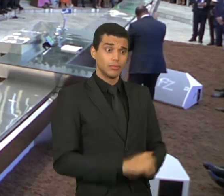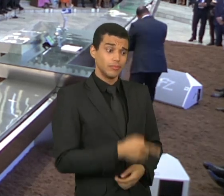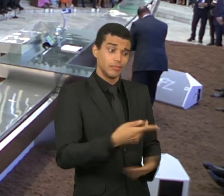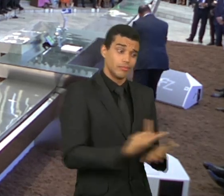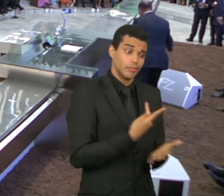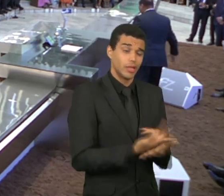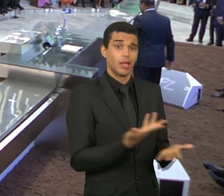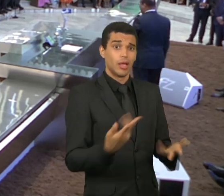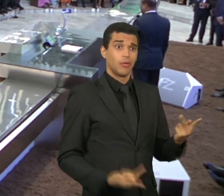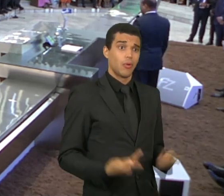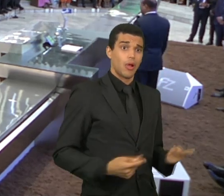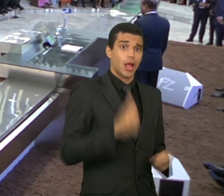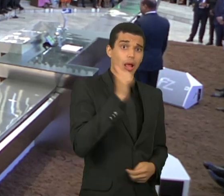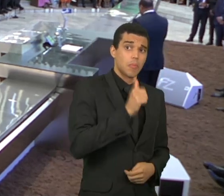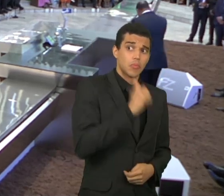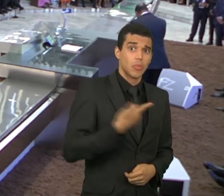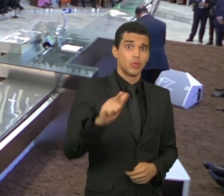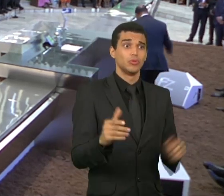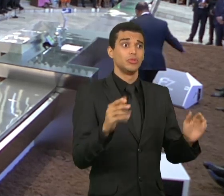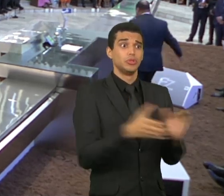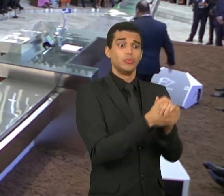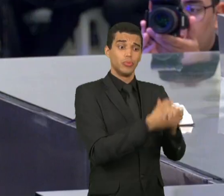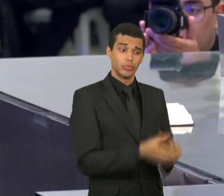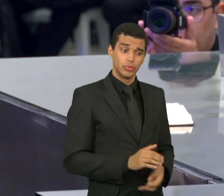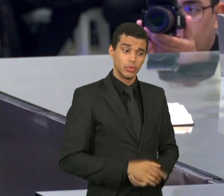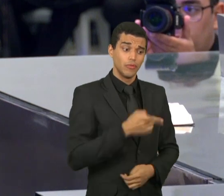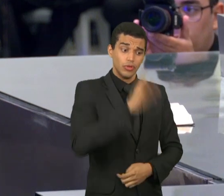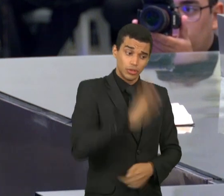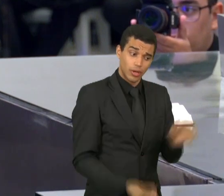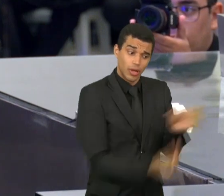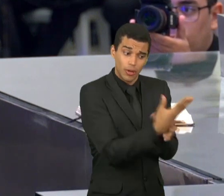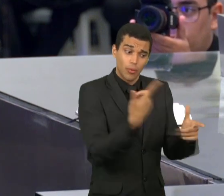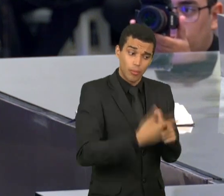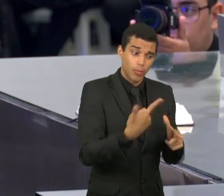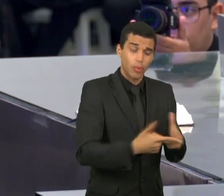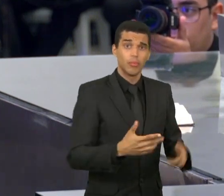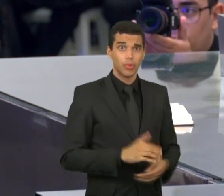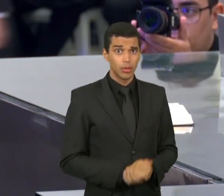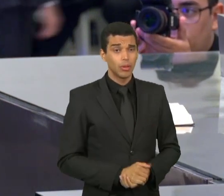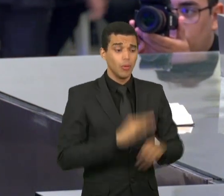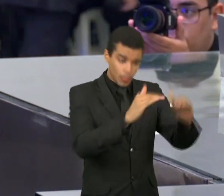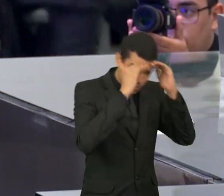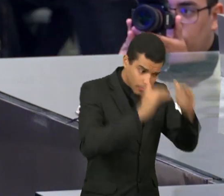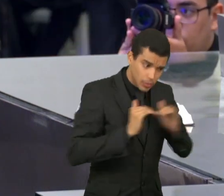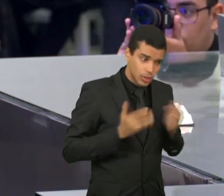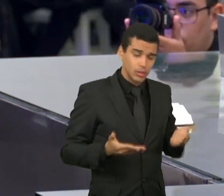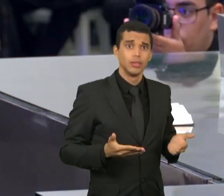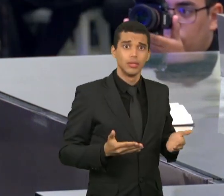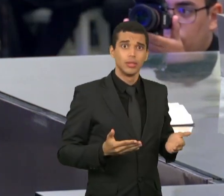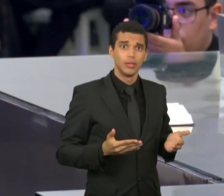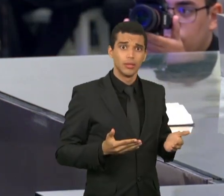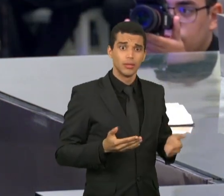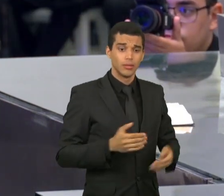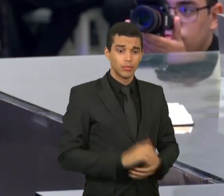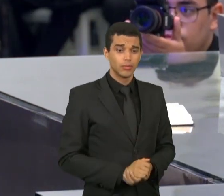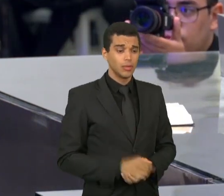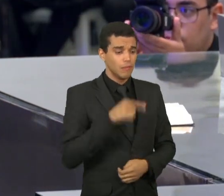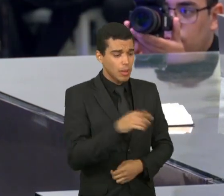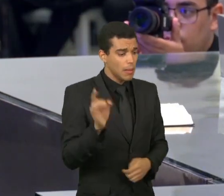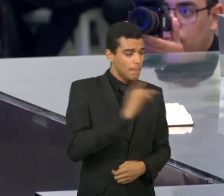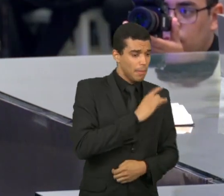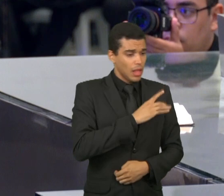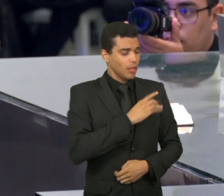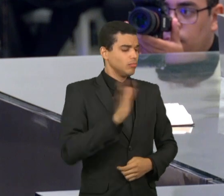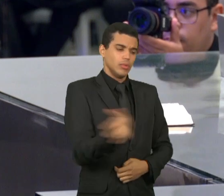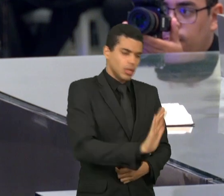o negócio não é com H. Já arrumasse um problema. Me obedece. E não tenha medo de nada